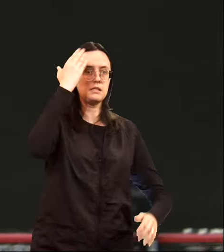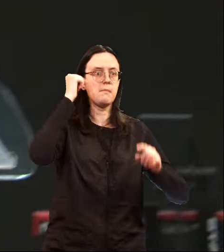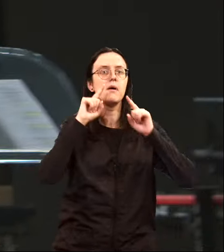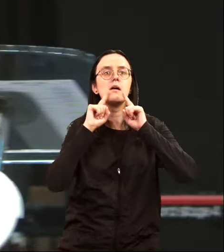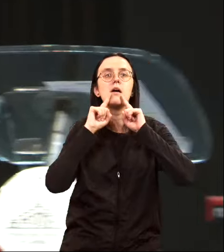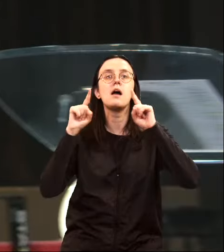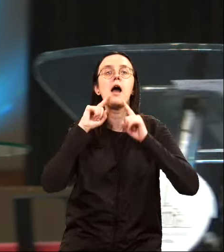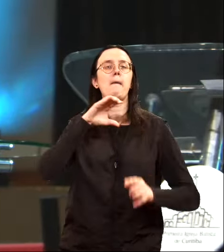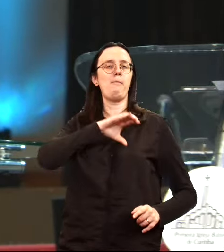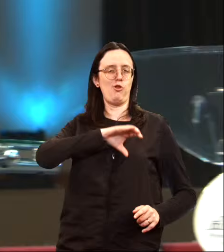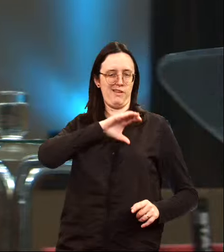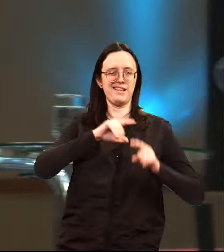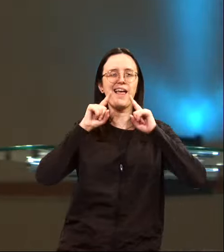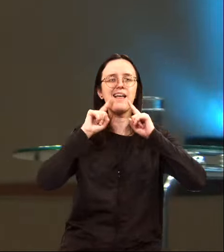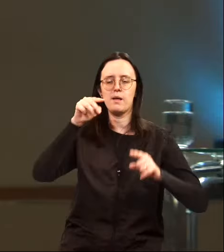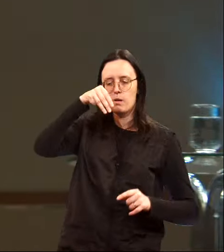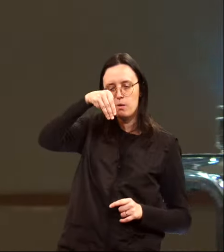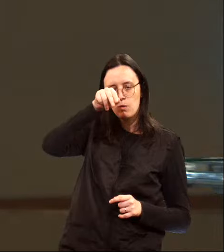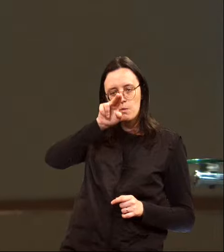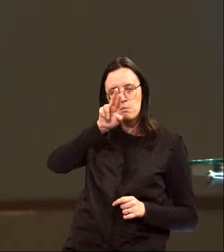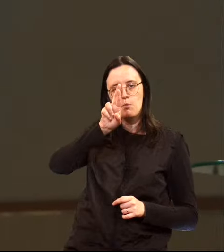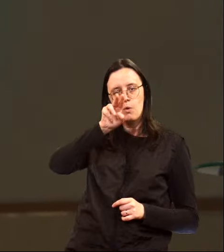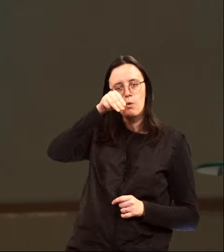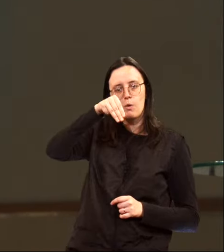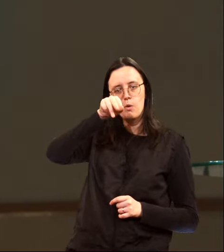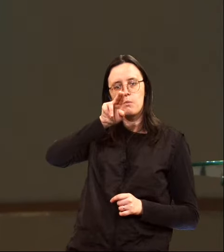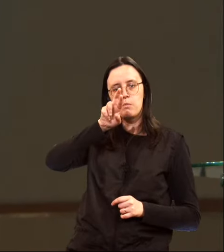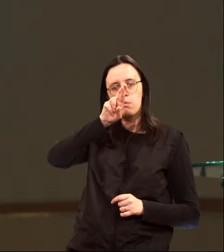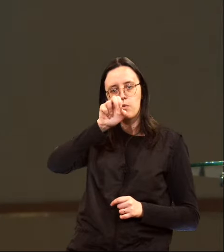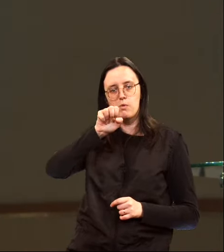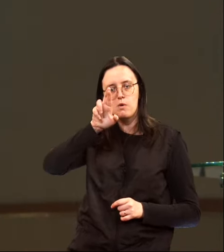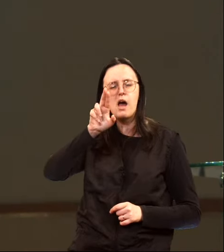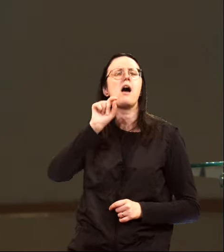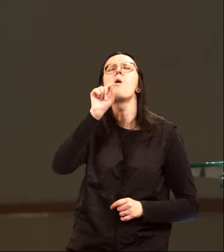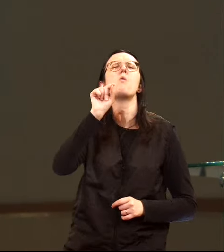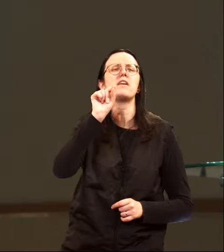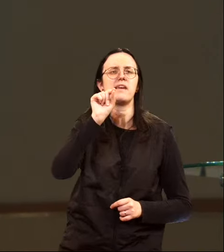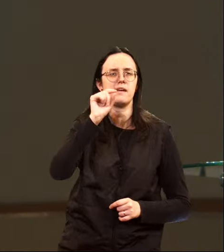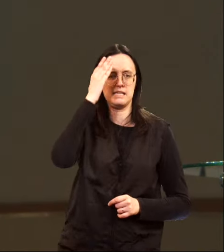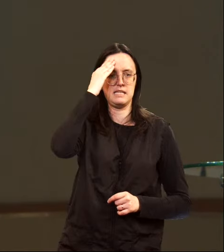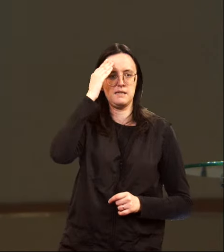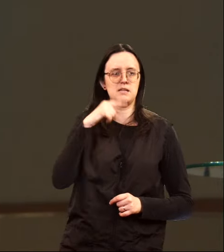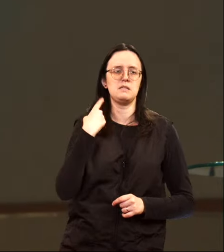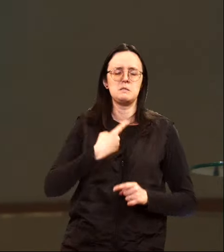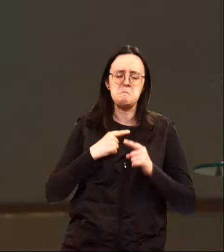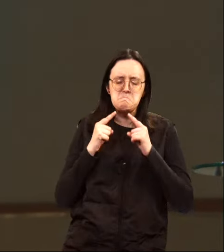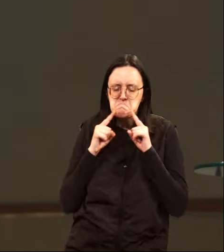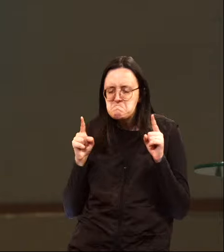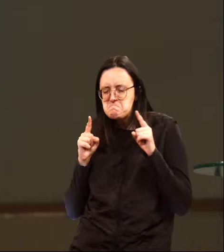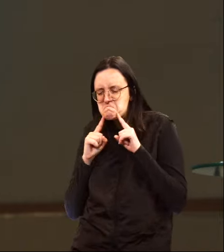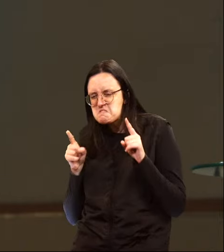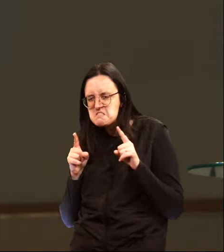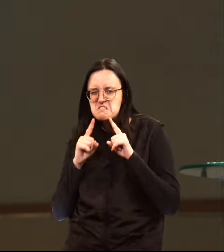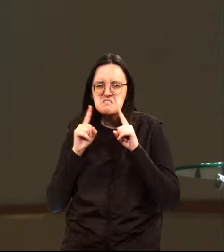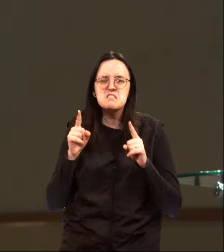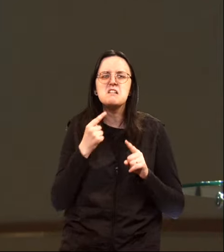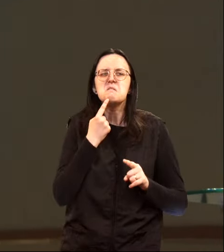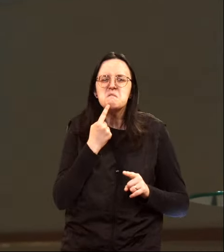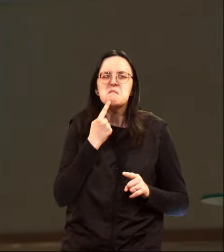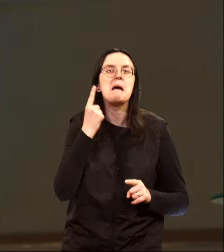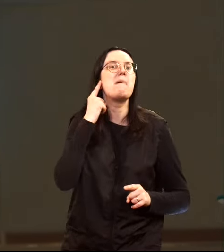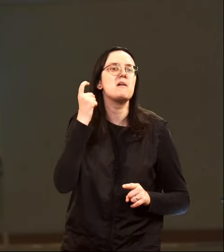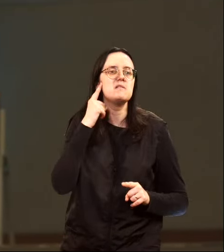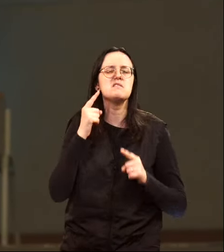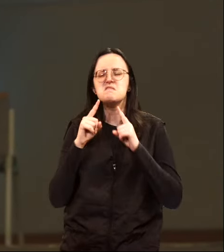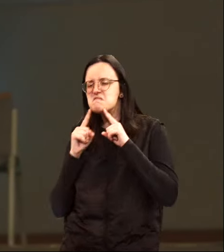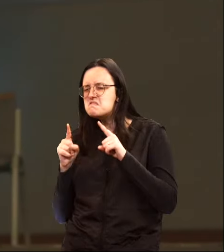sabia, em português, ele é fruto de uma onomatopeia. Mur. É o quê?